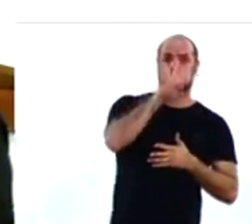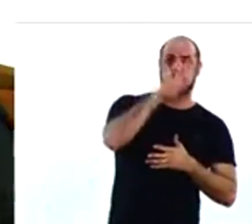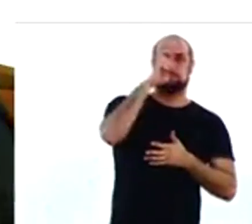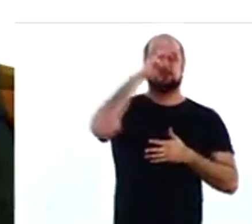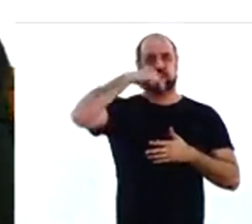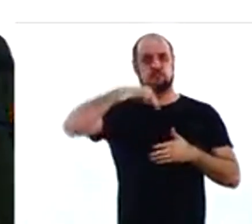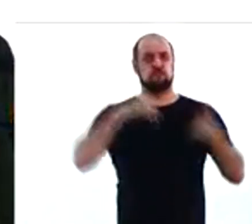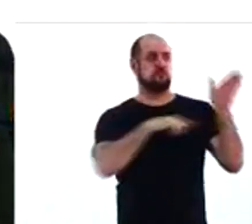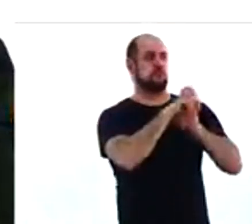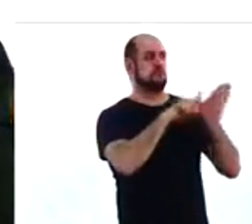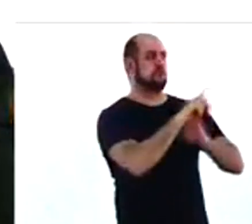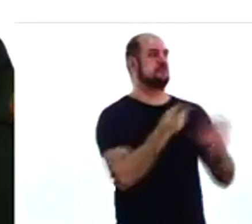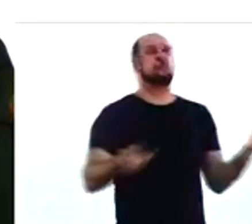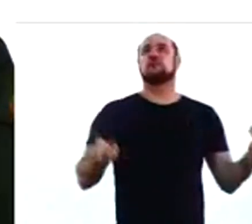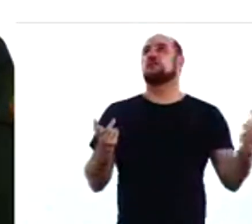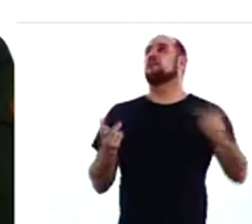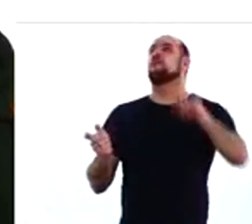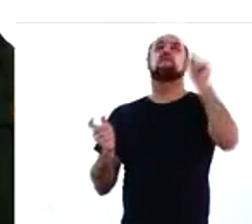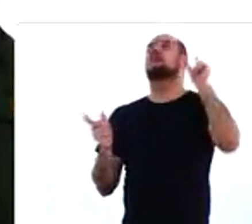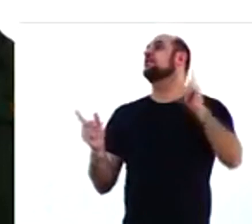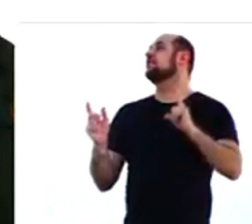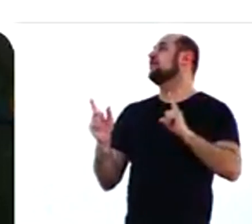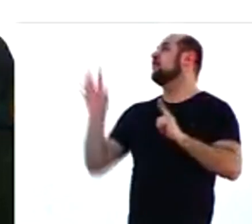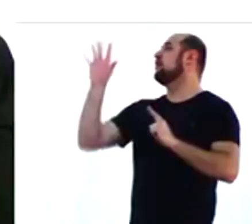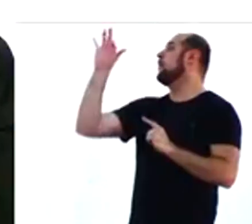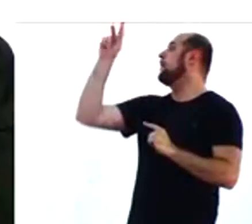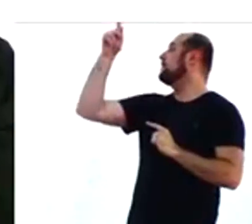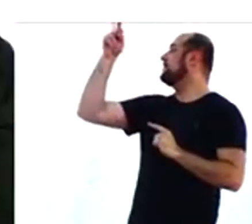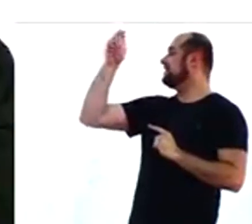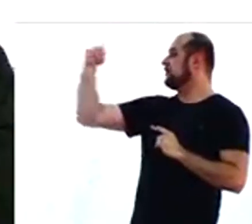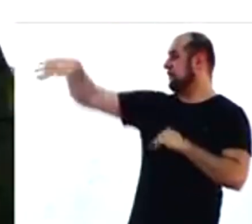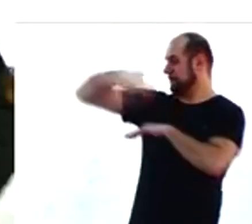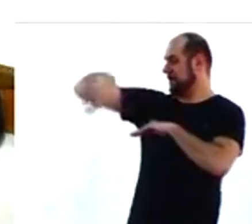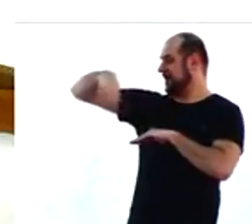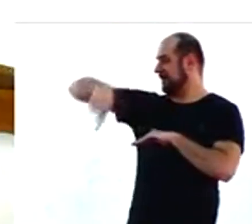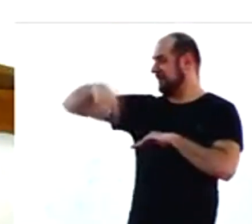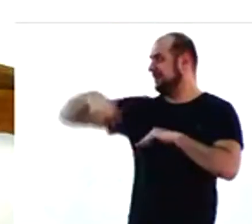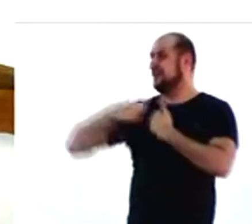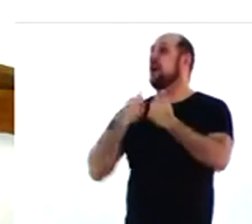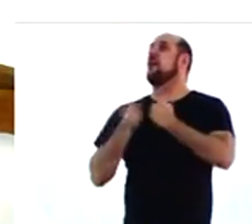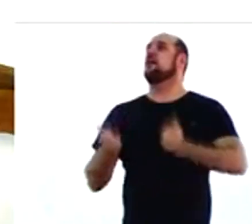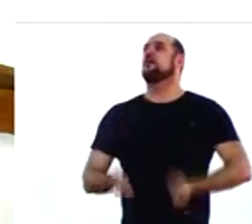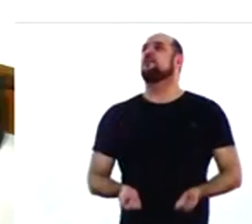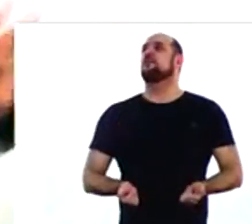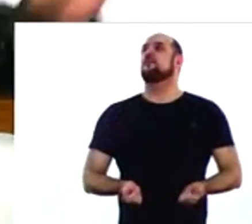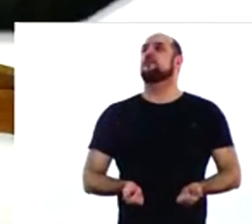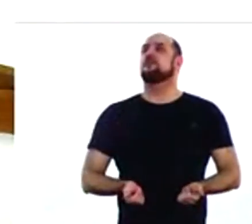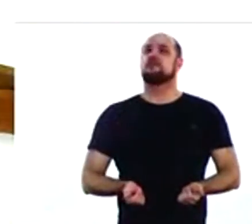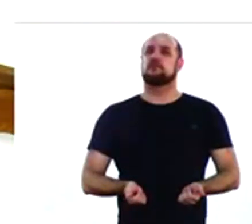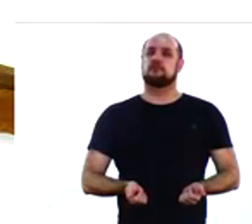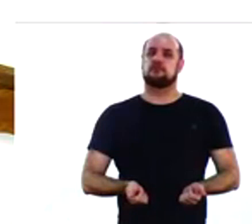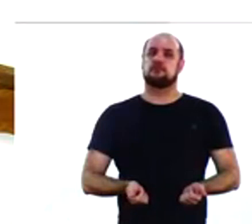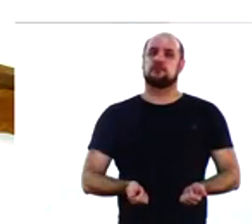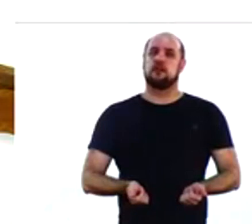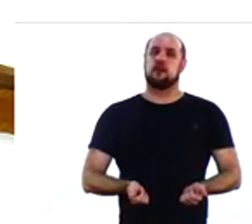e ela perguntou em voz alta: gente, o T5 passa aqui? Quando ela terminou de perguntar,